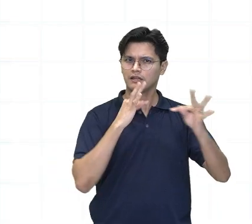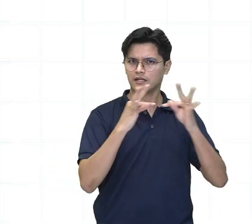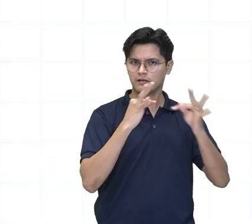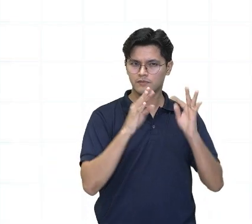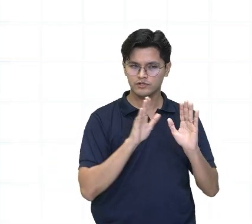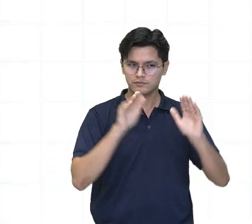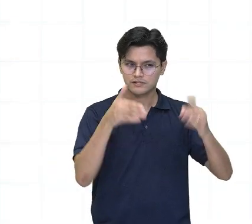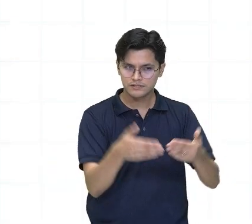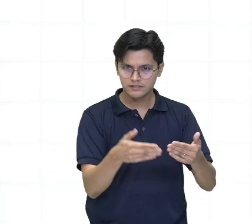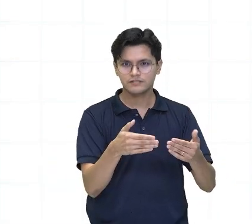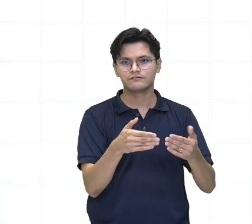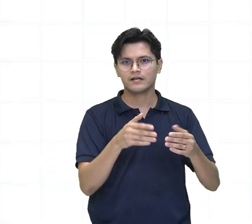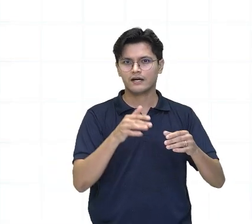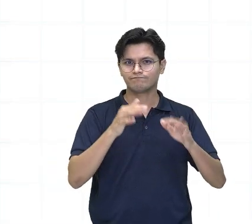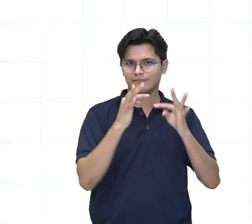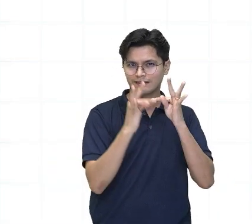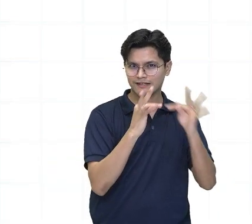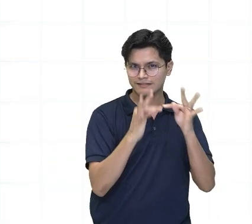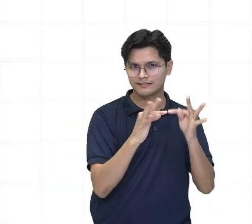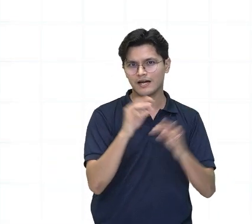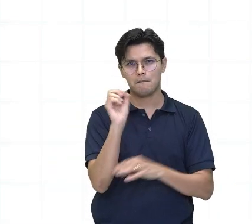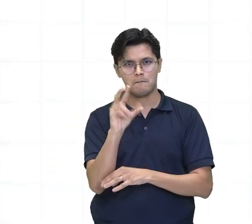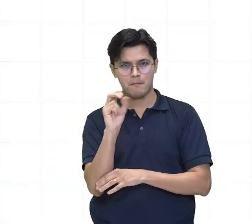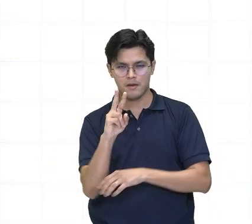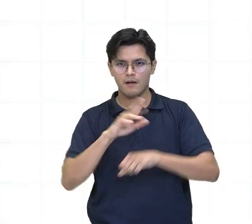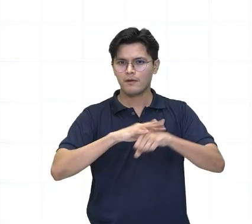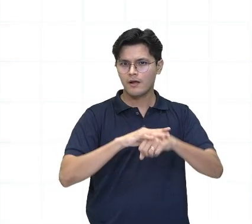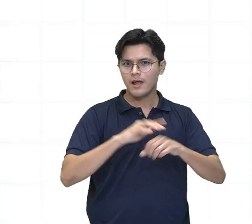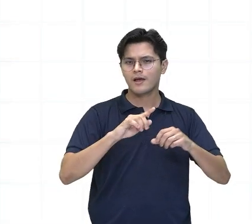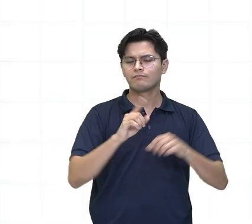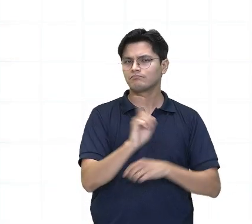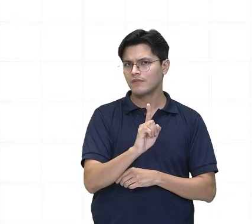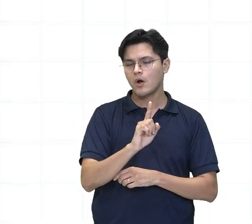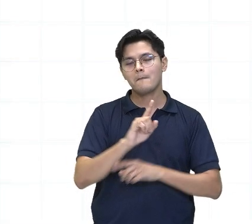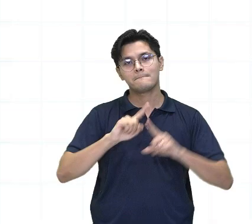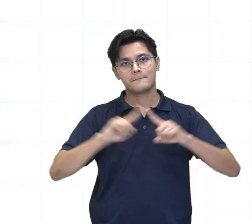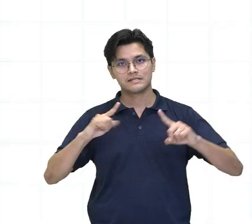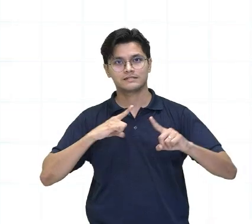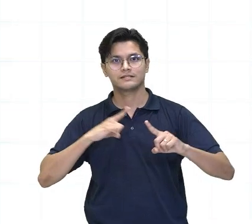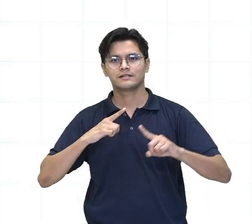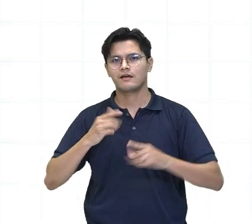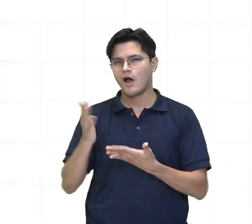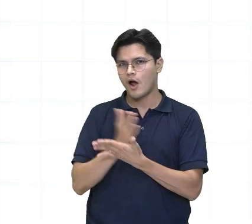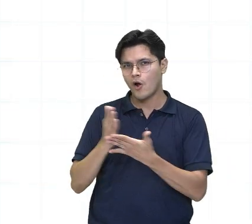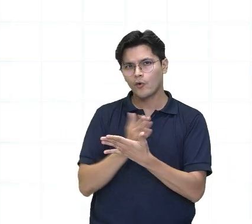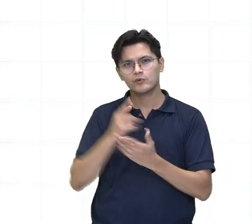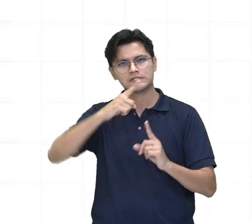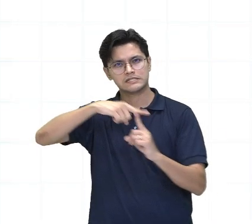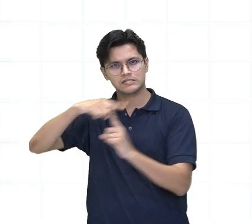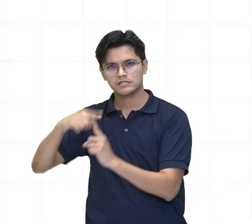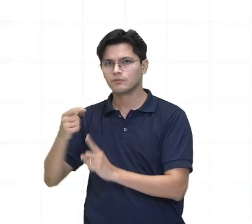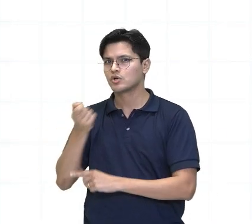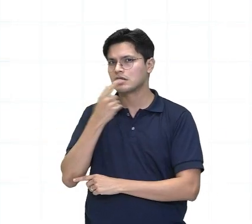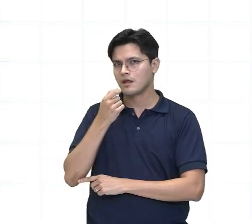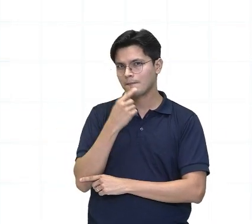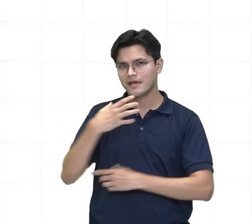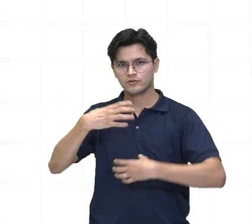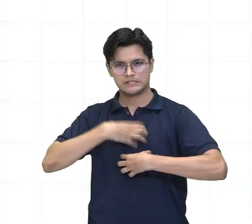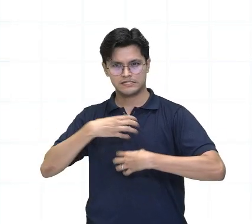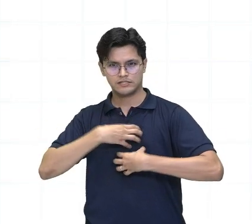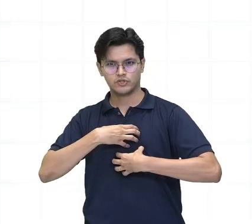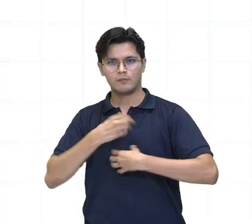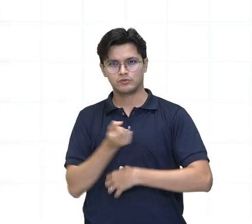por arbovírus, mas algumas drogas antivirais têm sido usadas para reduzir os sintomas. O artigo mostrou